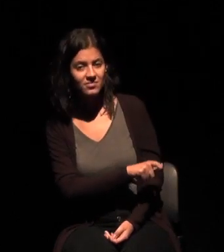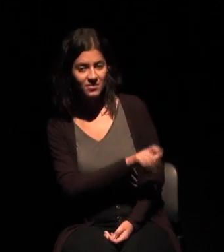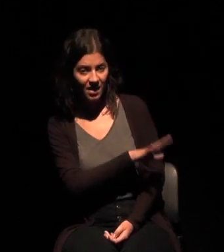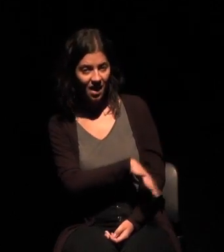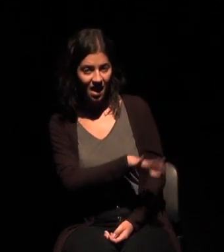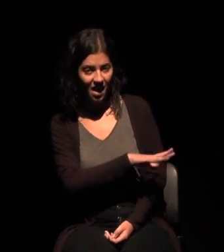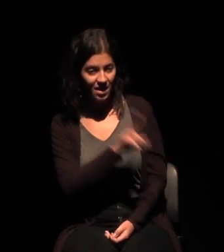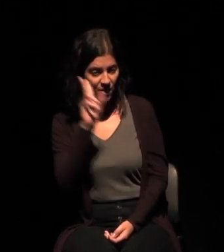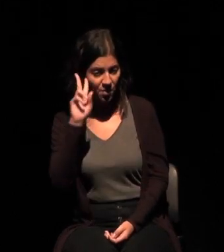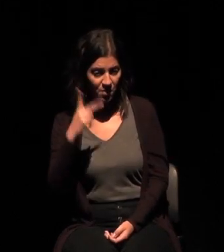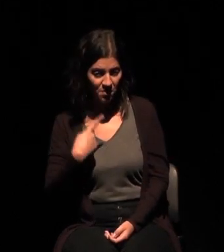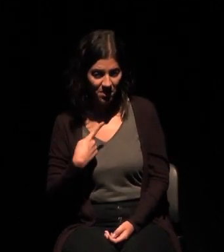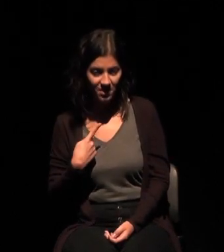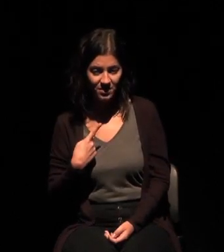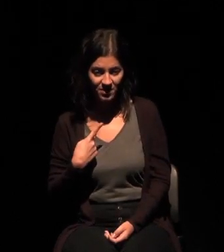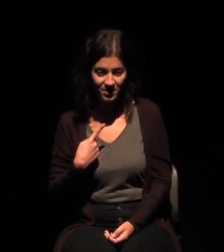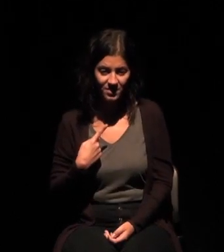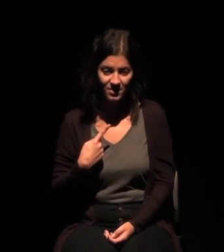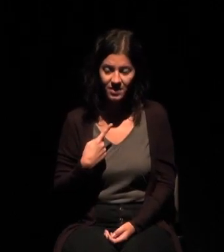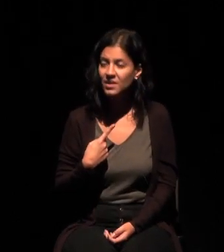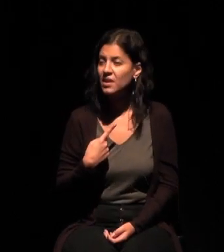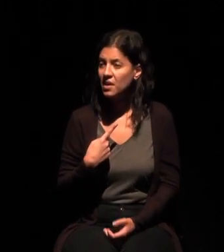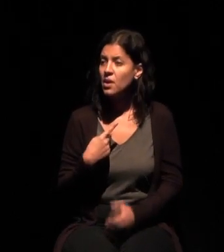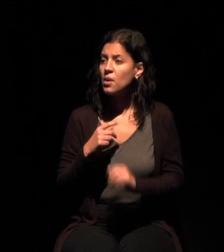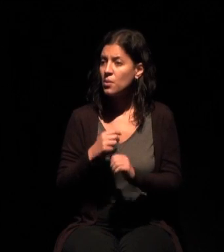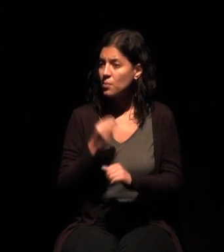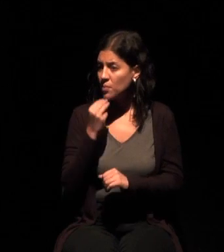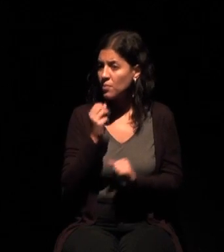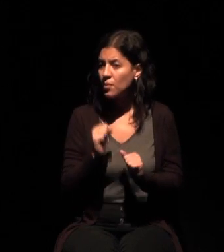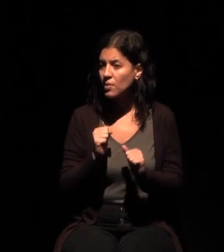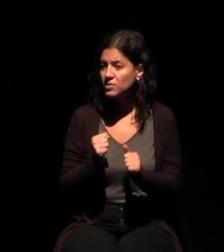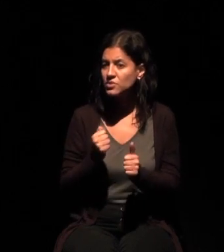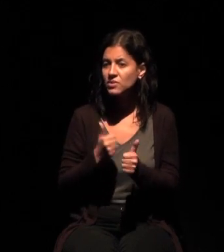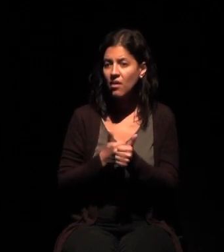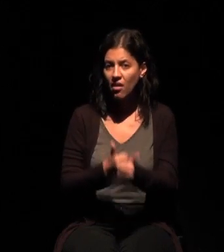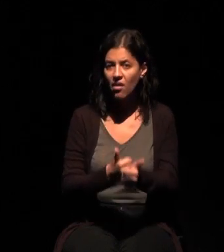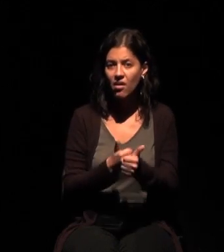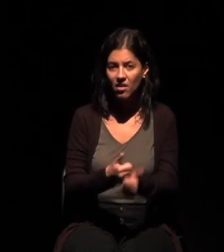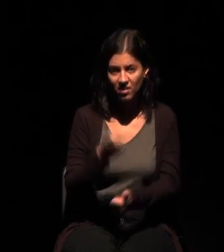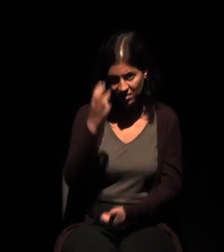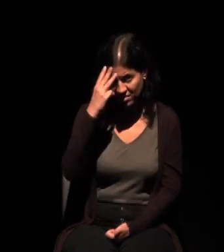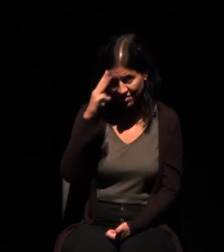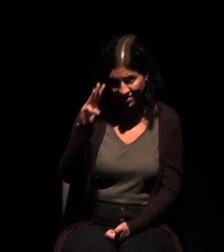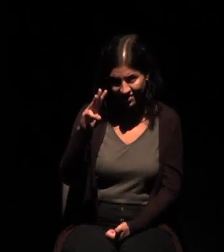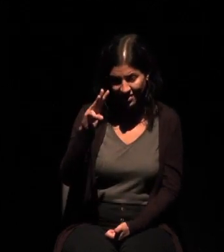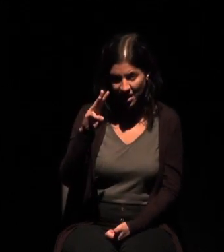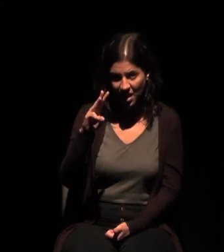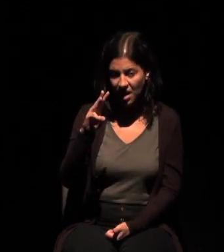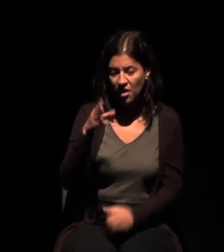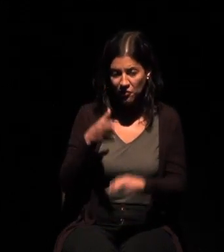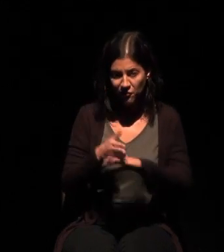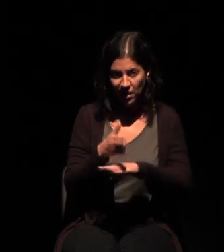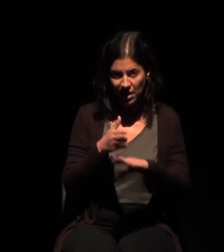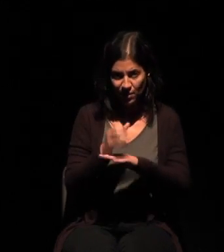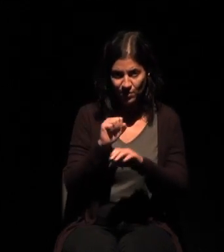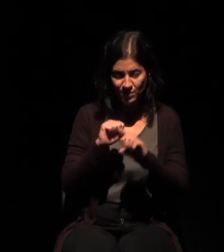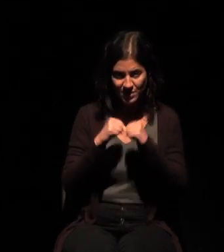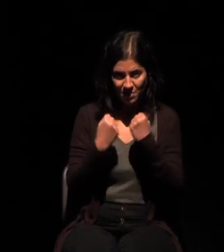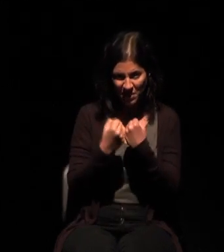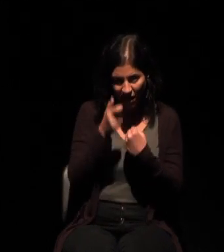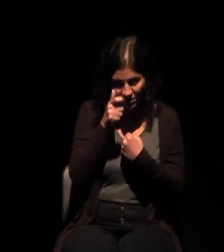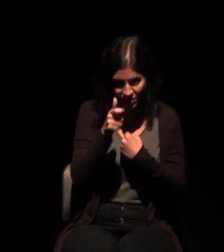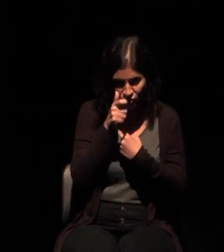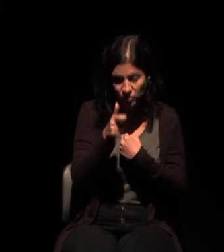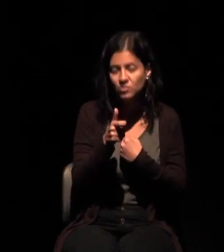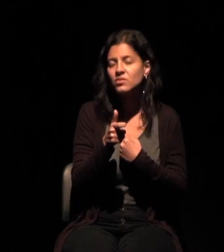quem teve a oportunidade de acompanhar os três dias percebeu que há uma